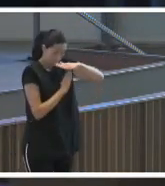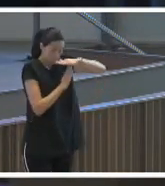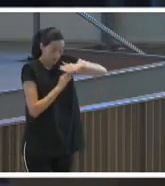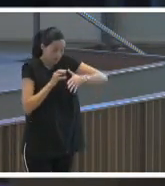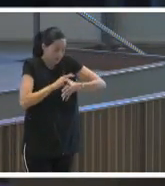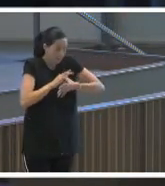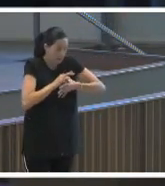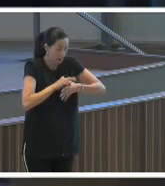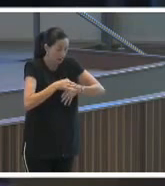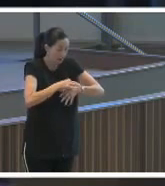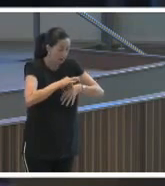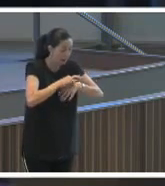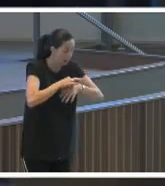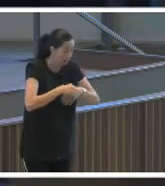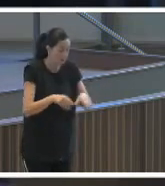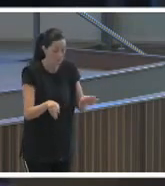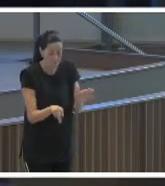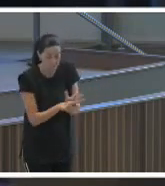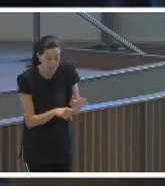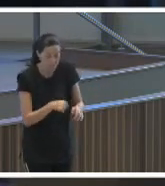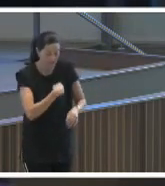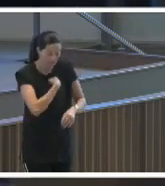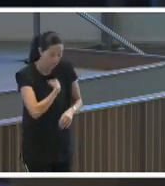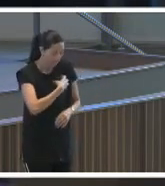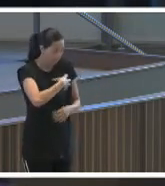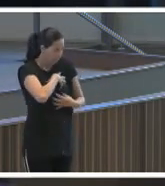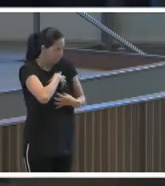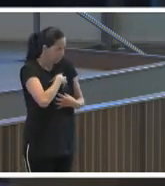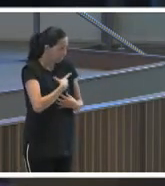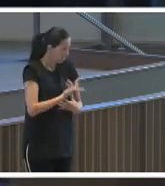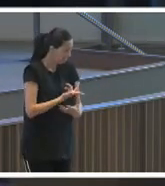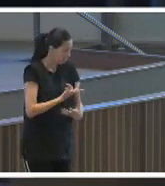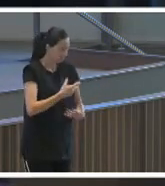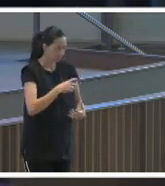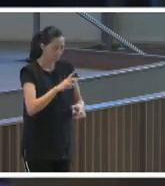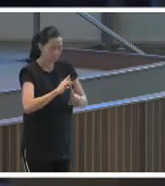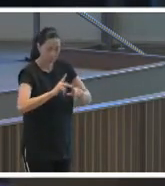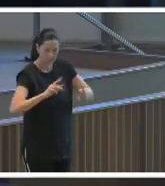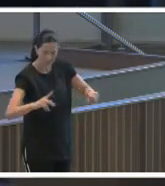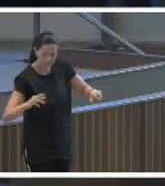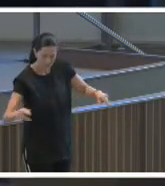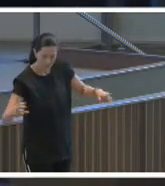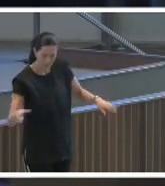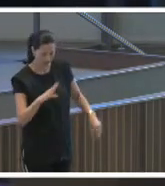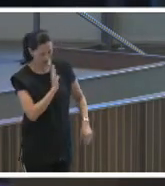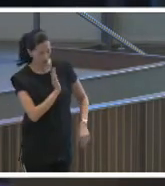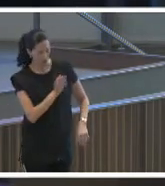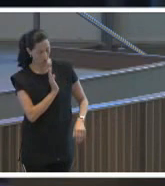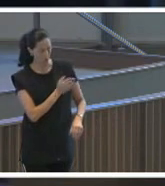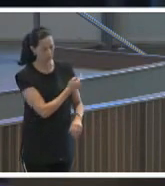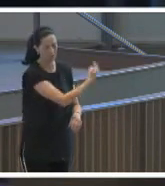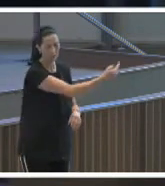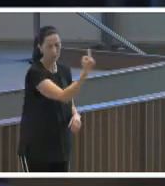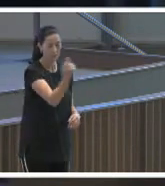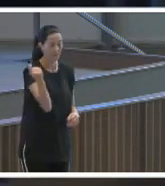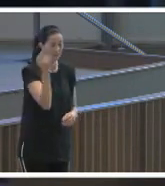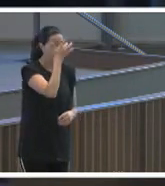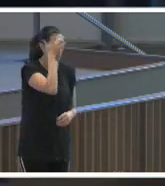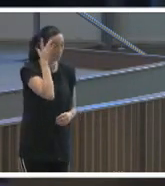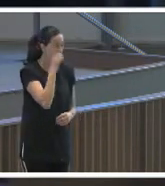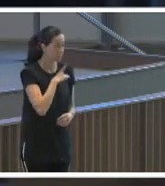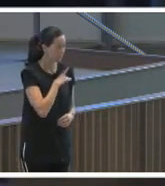humanas, apesar dos sentimentos tão diversos que envolvem o coração de cada pessoa que aqui